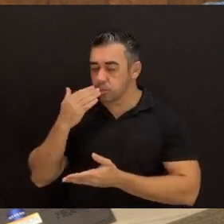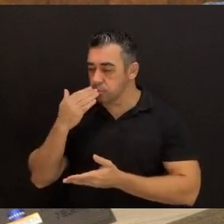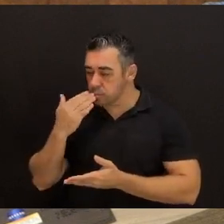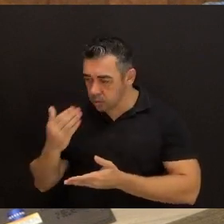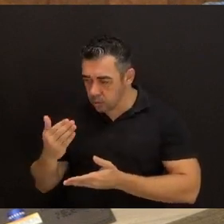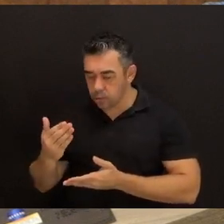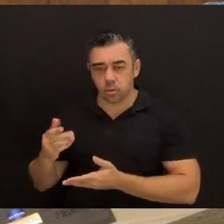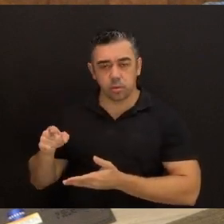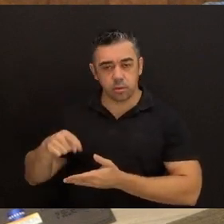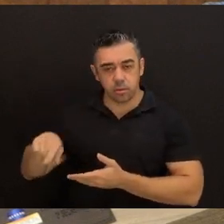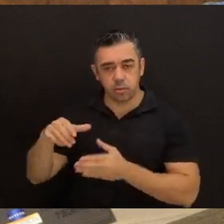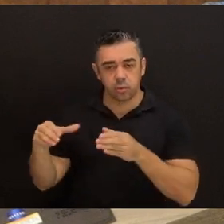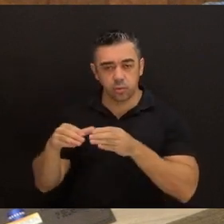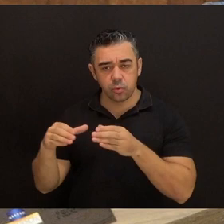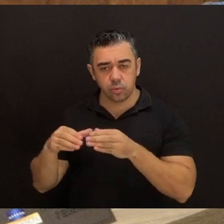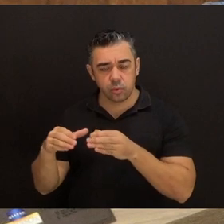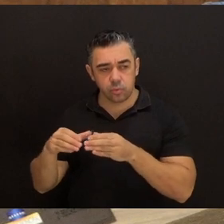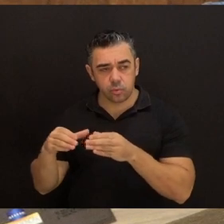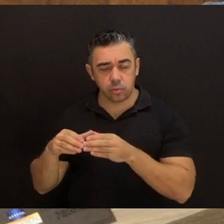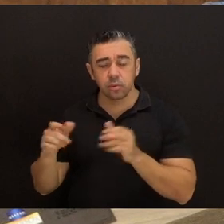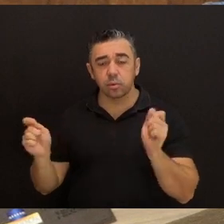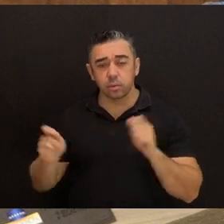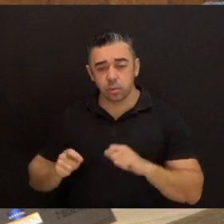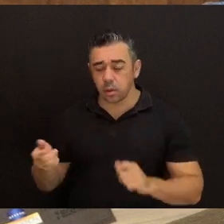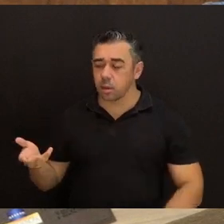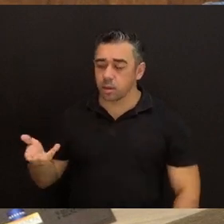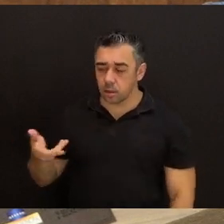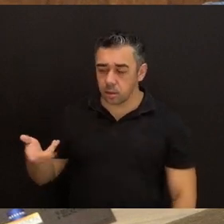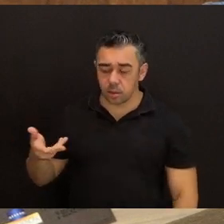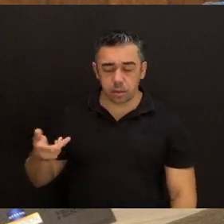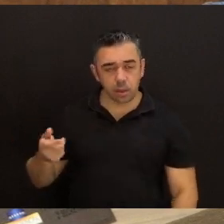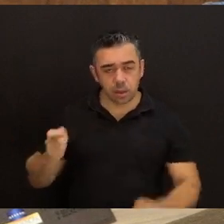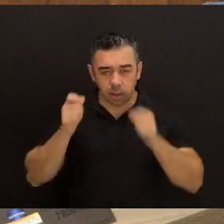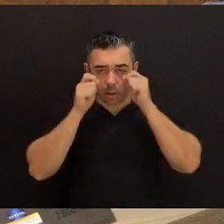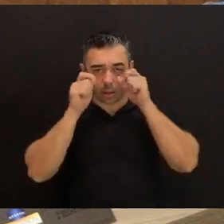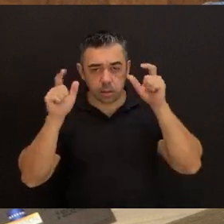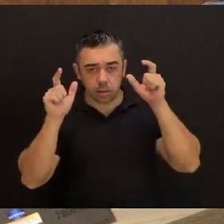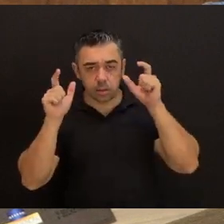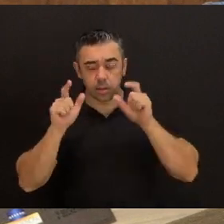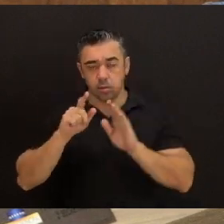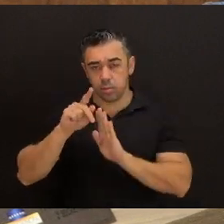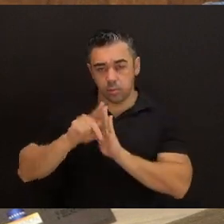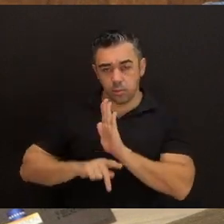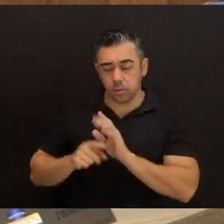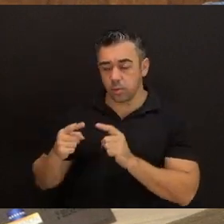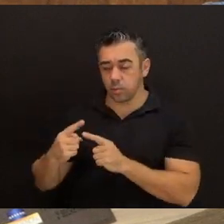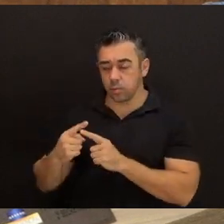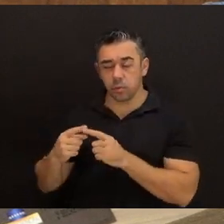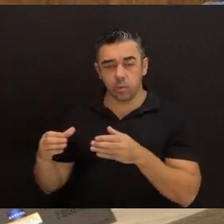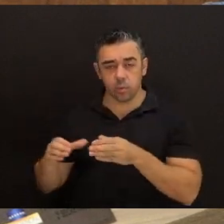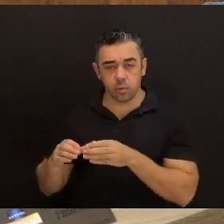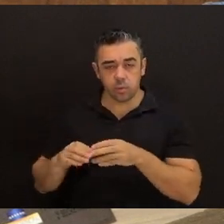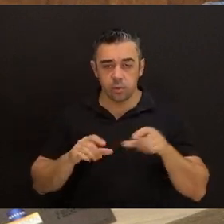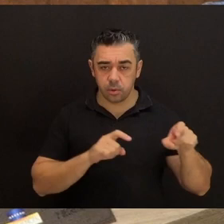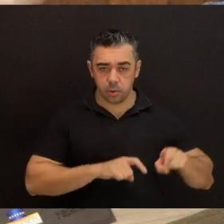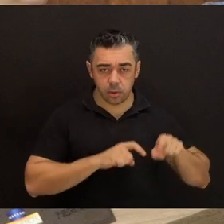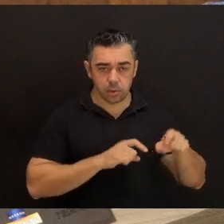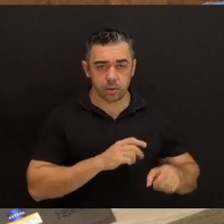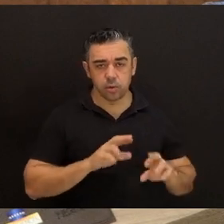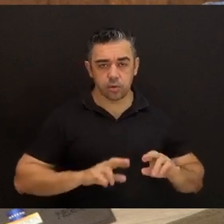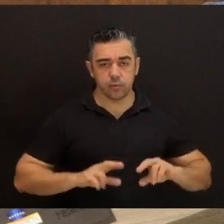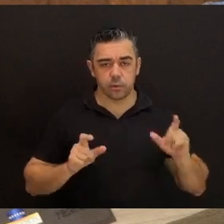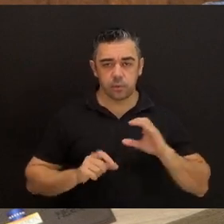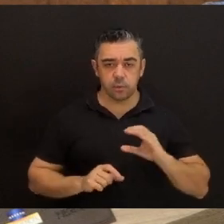gentileza da comissão também puder dar uma serenidade uma atenção para esse projeto até porque a comissão de agricultura diferente de ccj